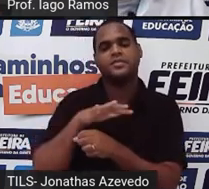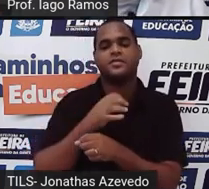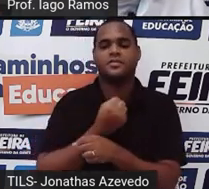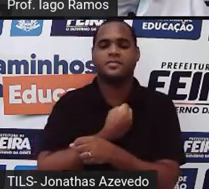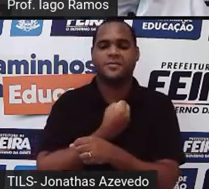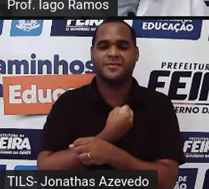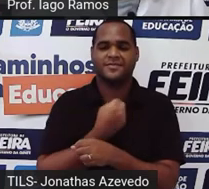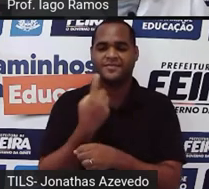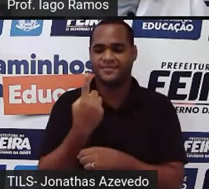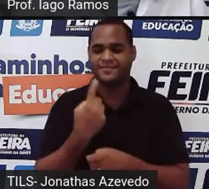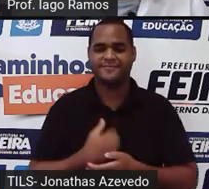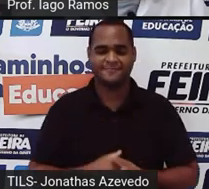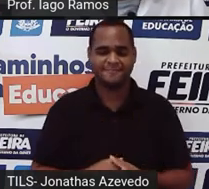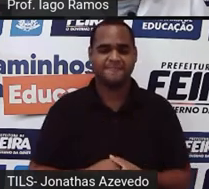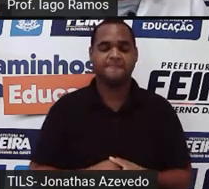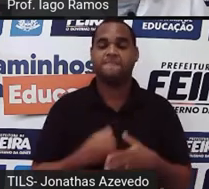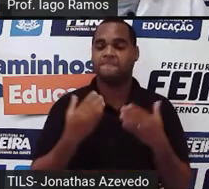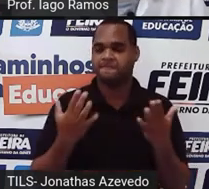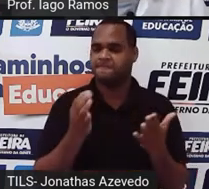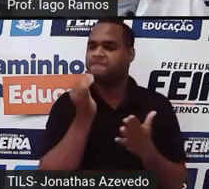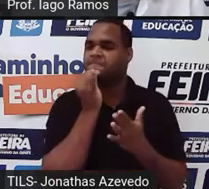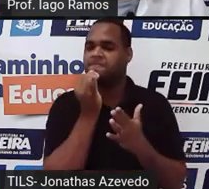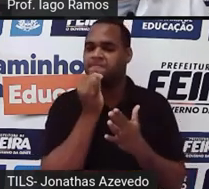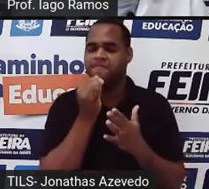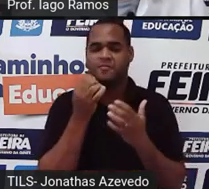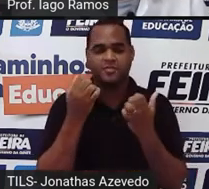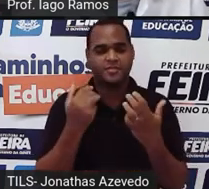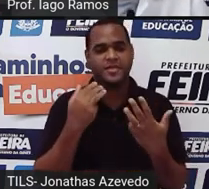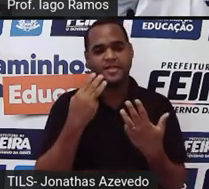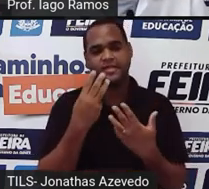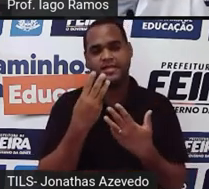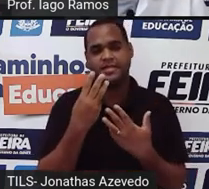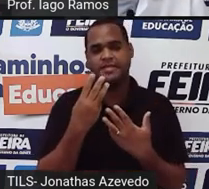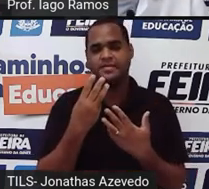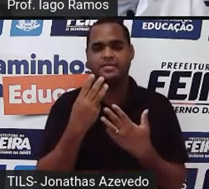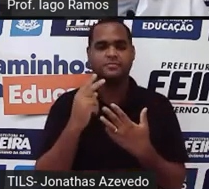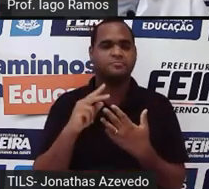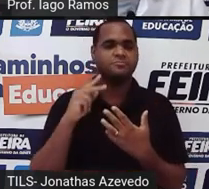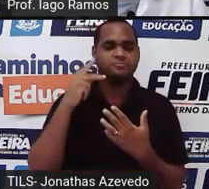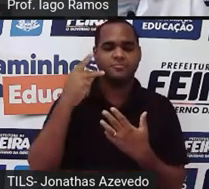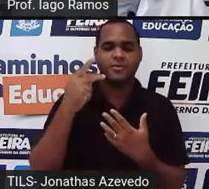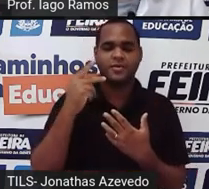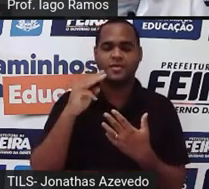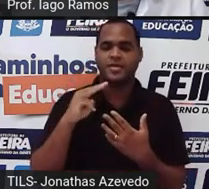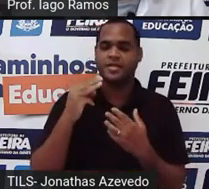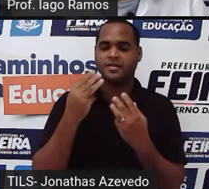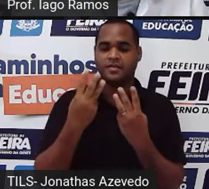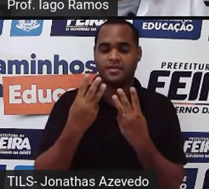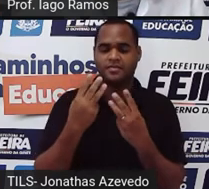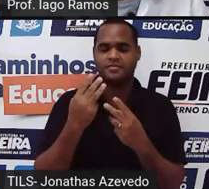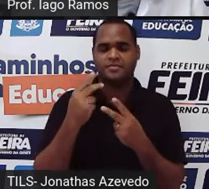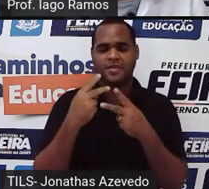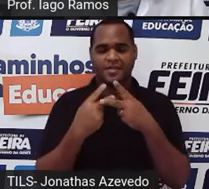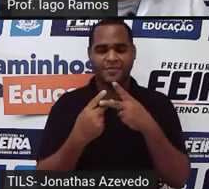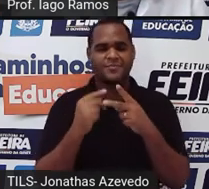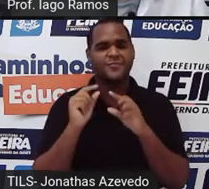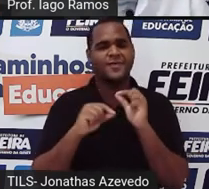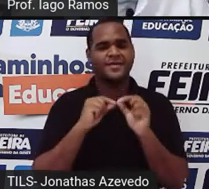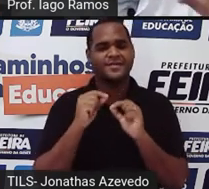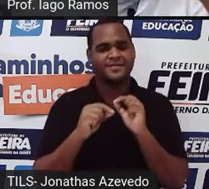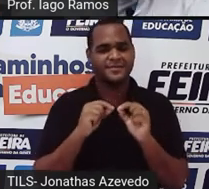1. Então, um exemplozinho aqui, ó, 3 elevado à fração 3 meios. Como é que você vai fazer